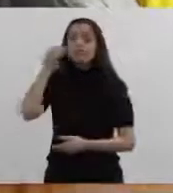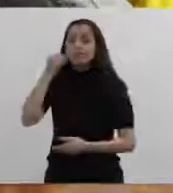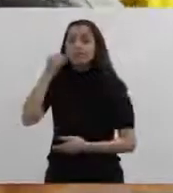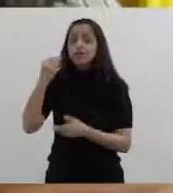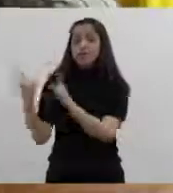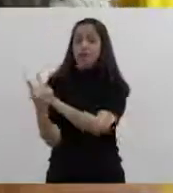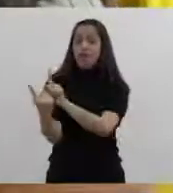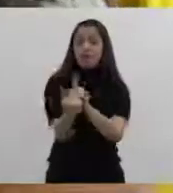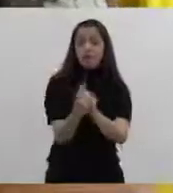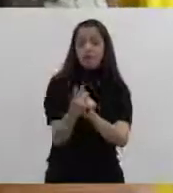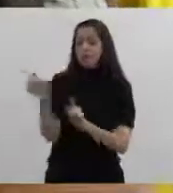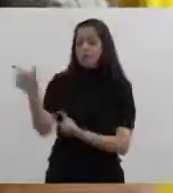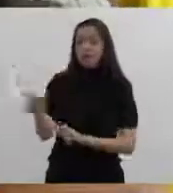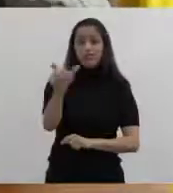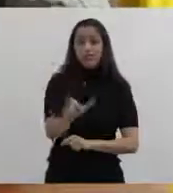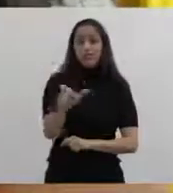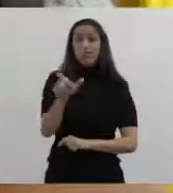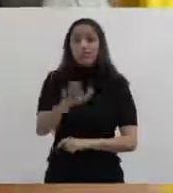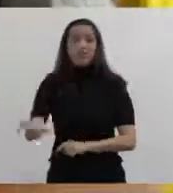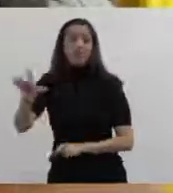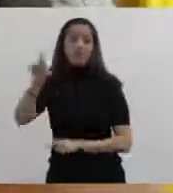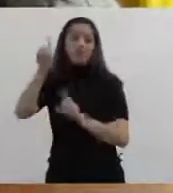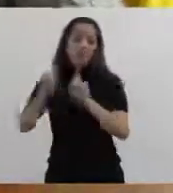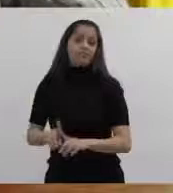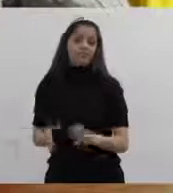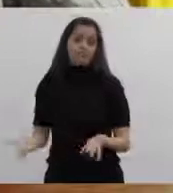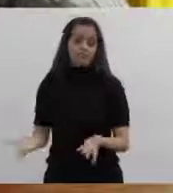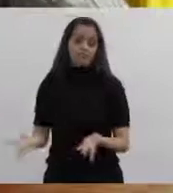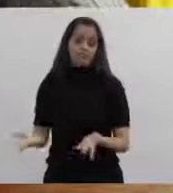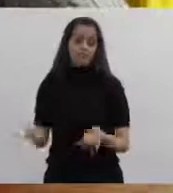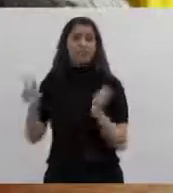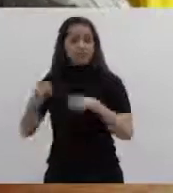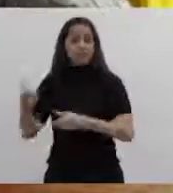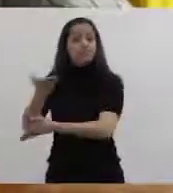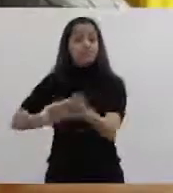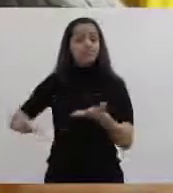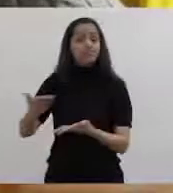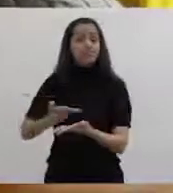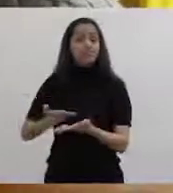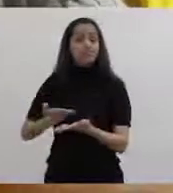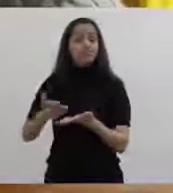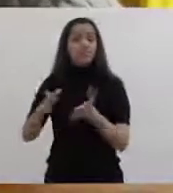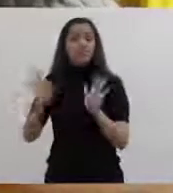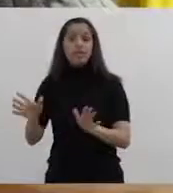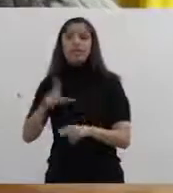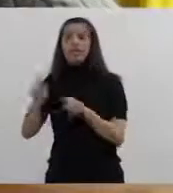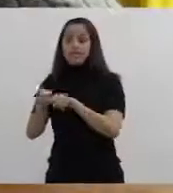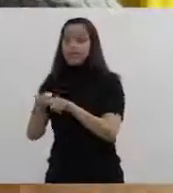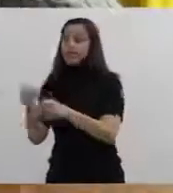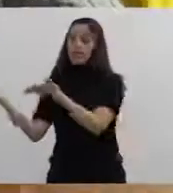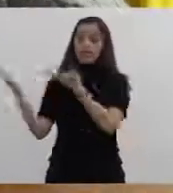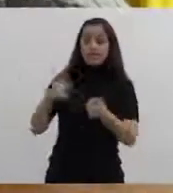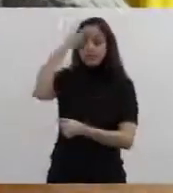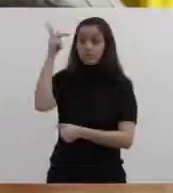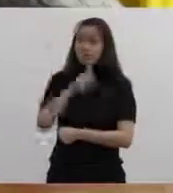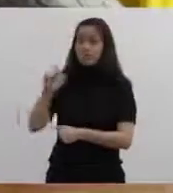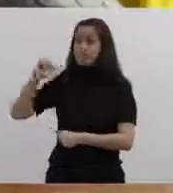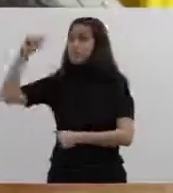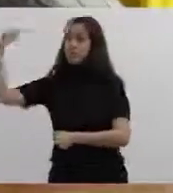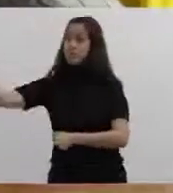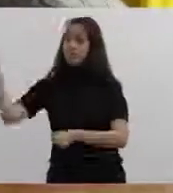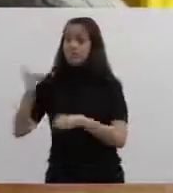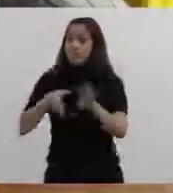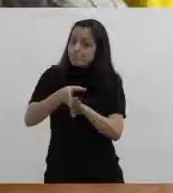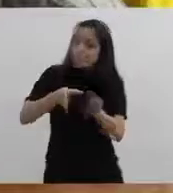as experiências e a formação individual que cada um de nós traz e trabalhar juntos com tudo isso. Além disso, trago